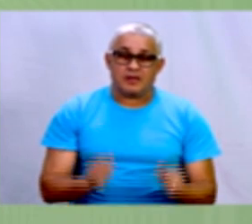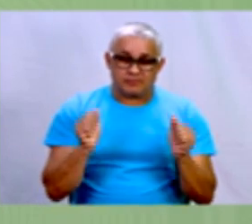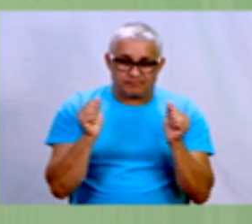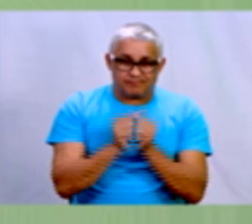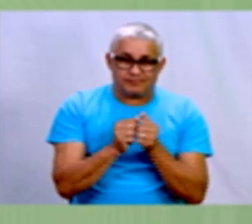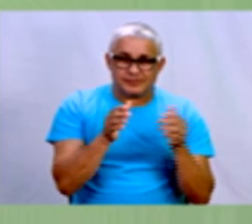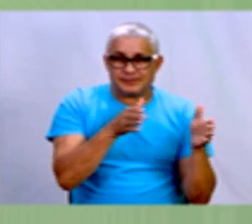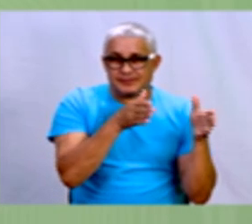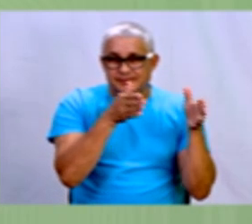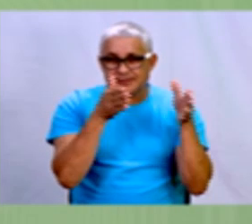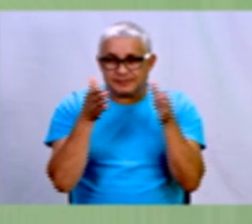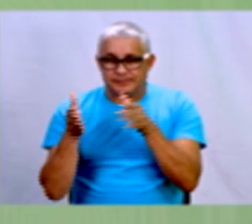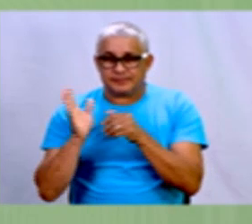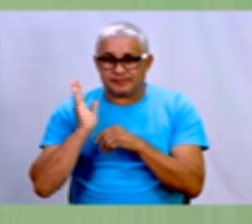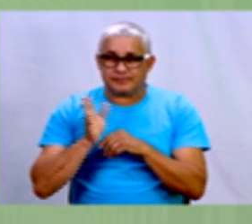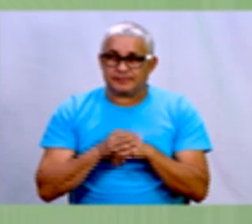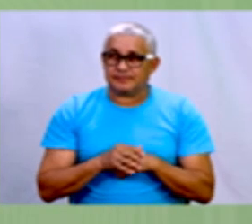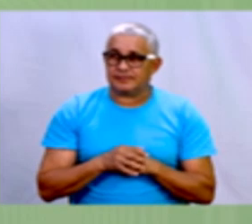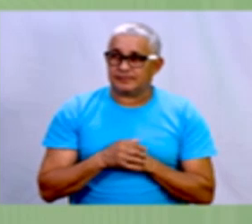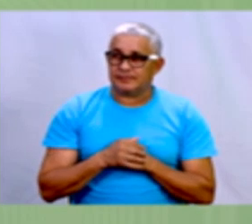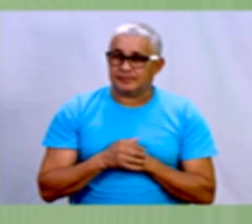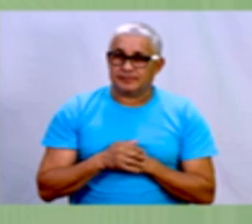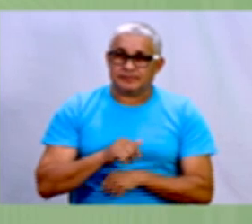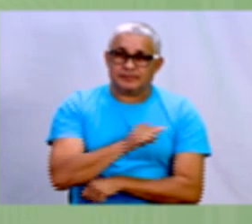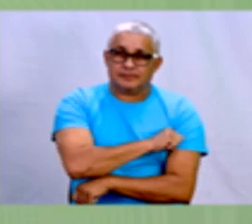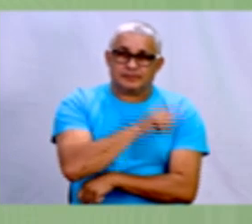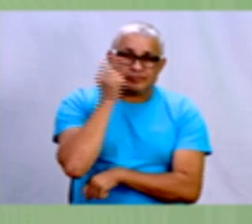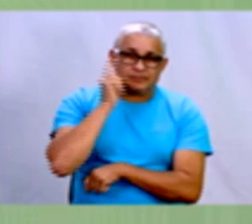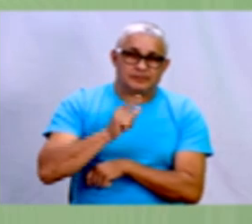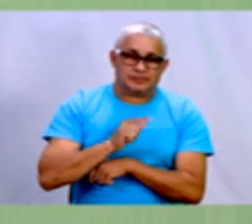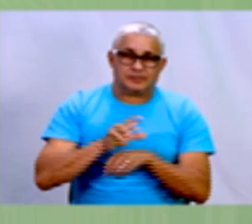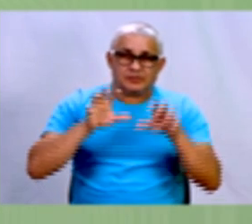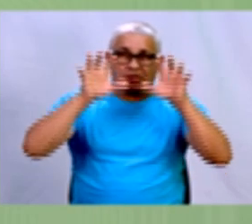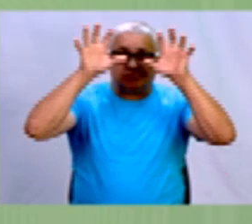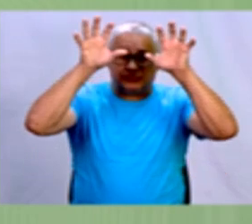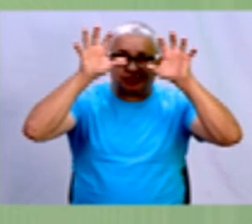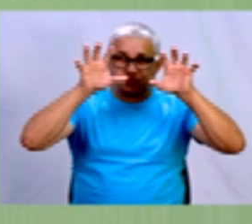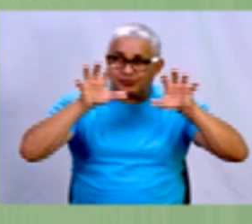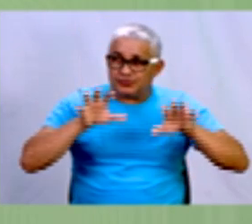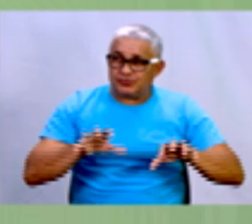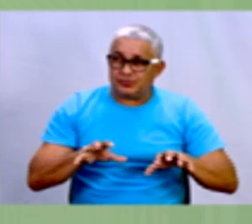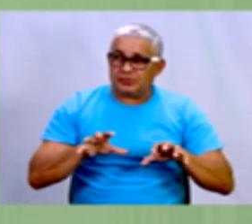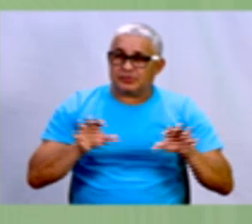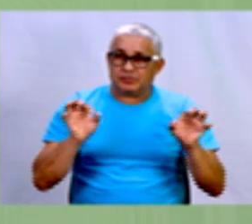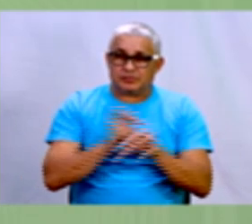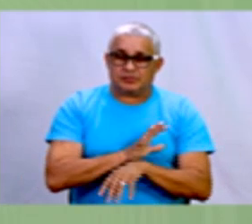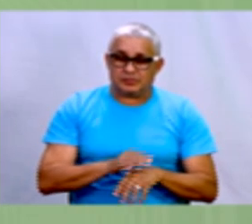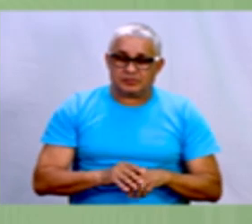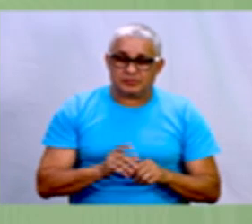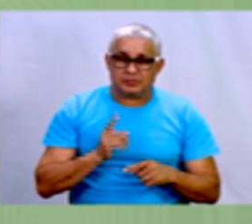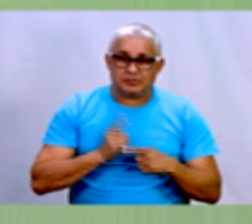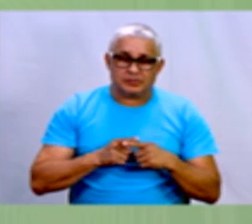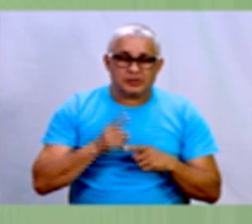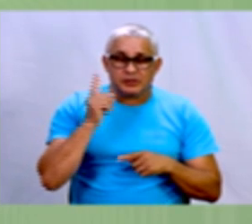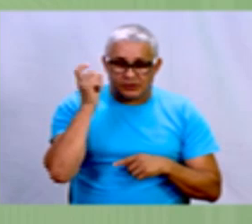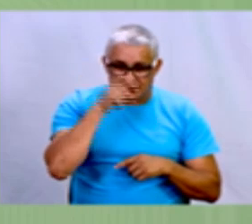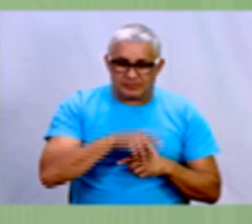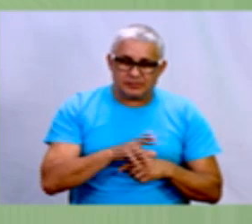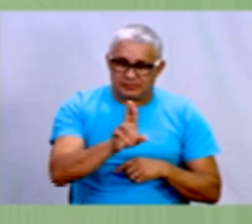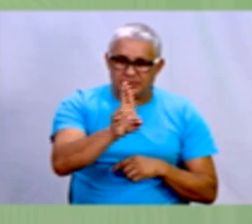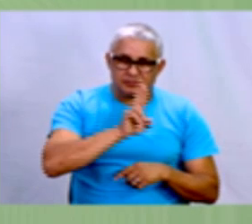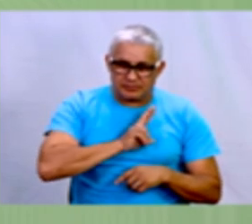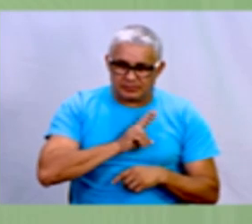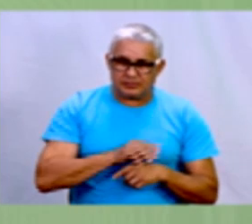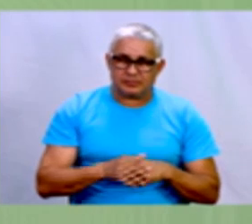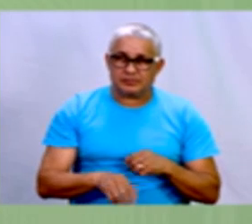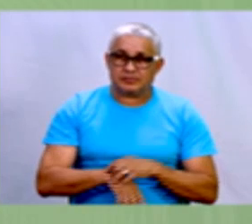acompanhando, já passe para a gente, os alunos que conseguiram preencher a planilha de maneira correta, tudo, porque é difícil de passar essa resposta aqui pelo chat